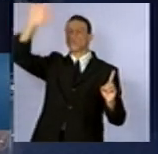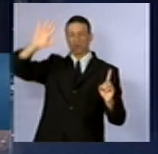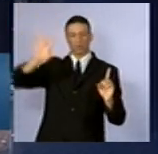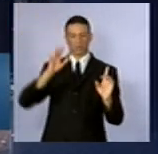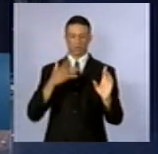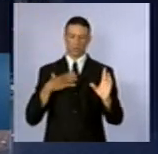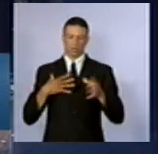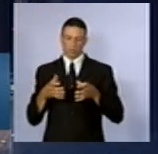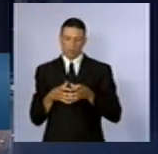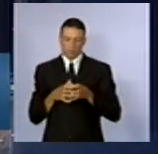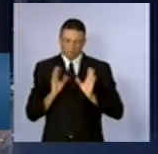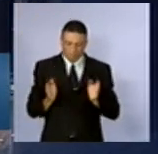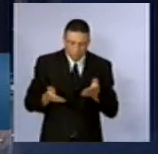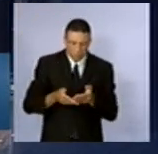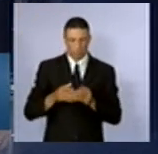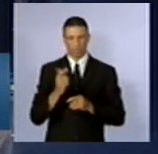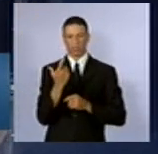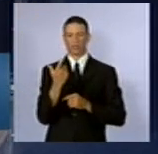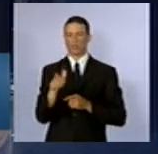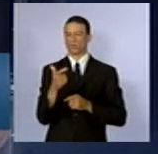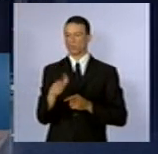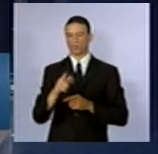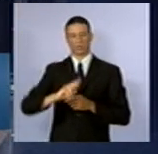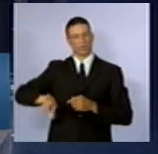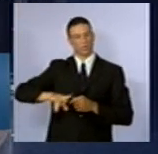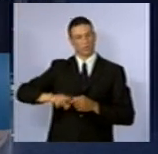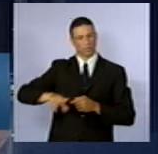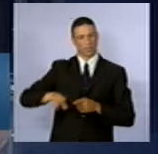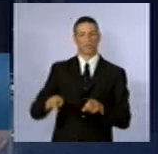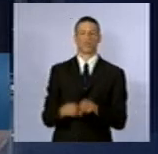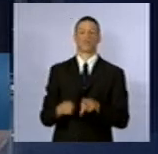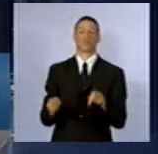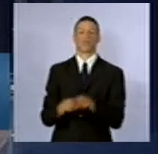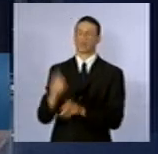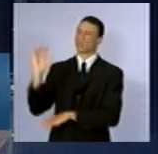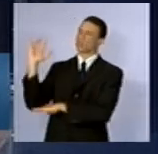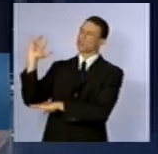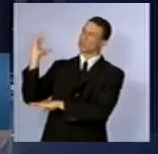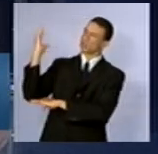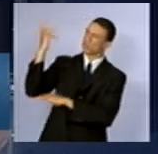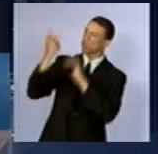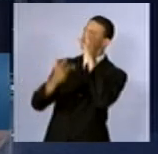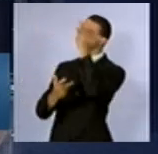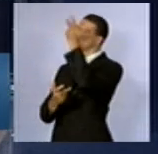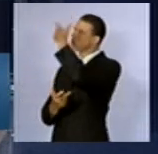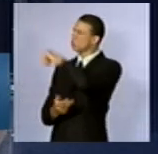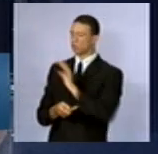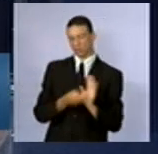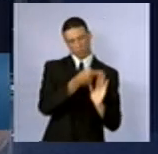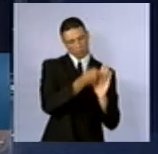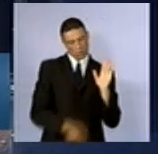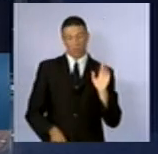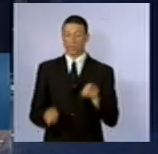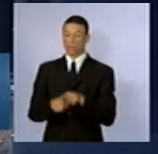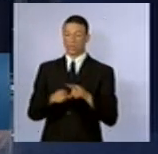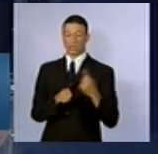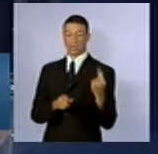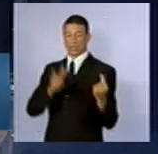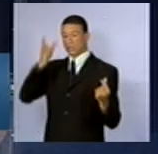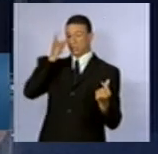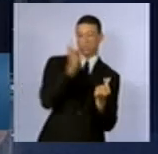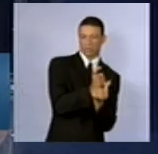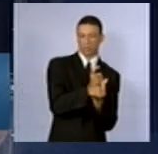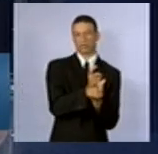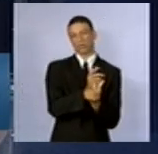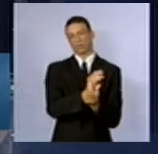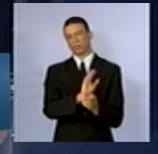nossa área especificamente. Quanto à questão dos padrões estéticos e até mesmo de projeto e questão custo, primeiramente,